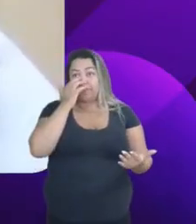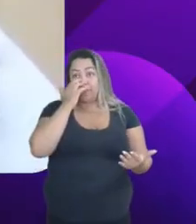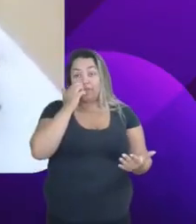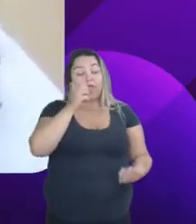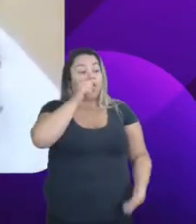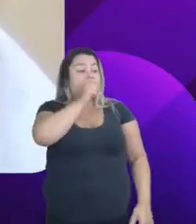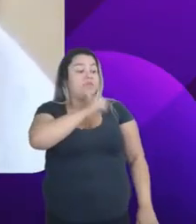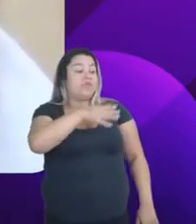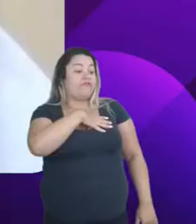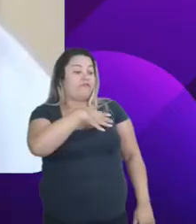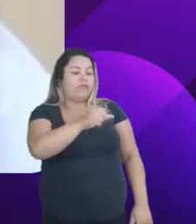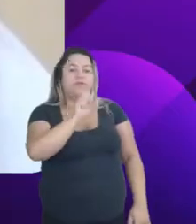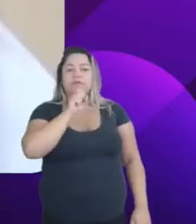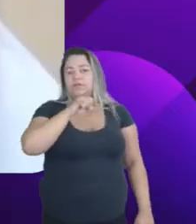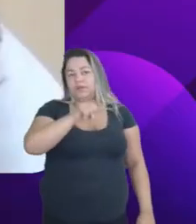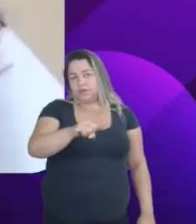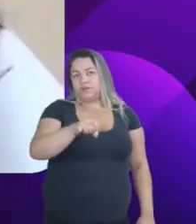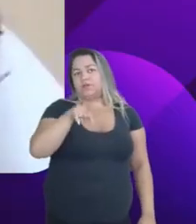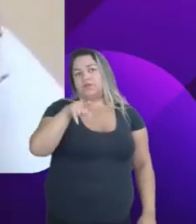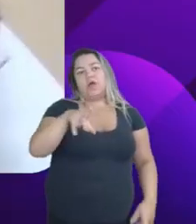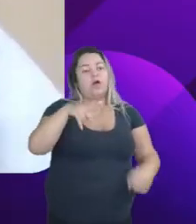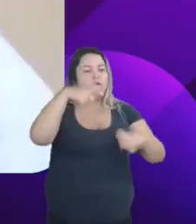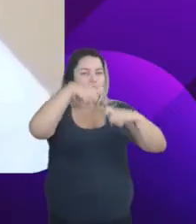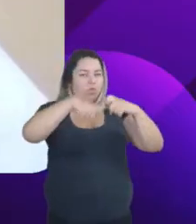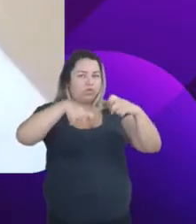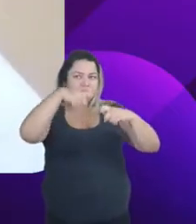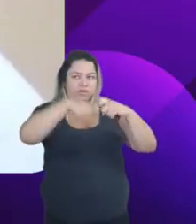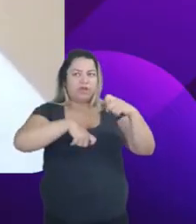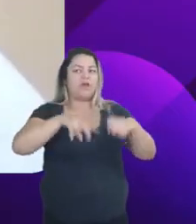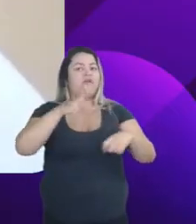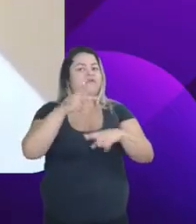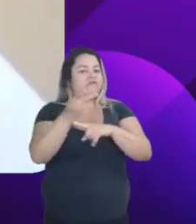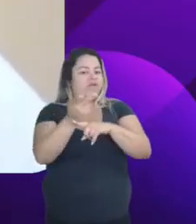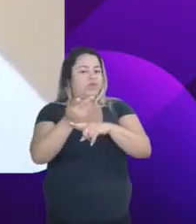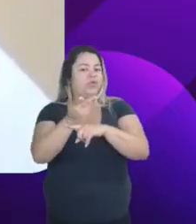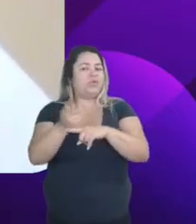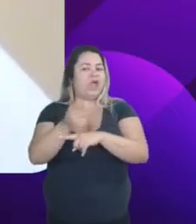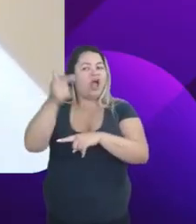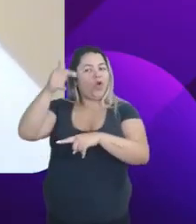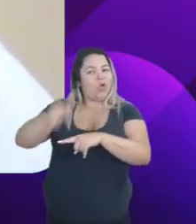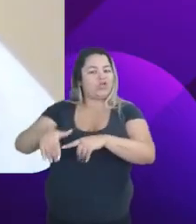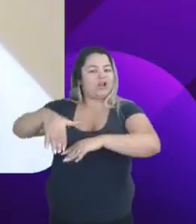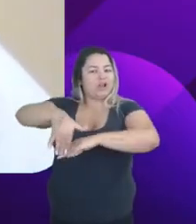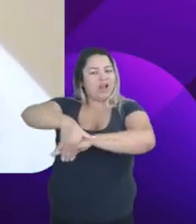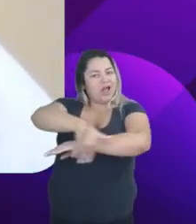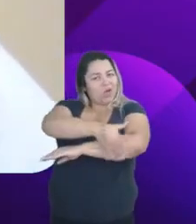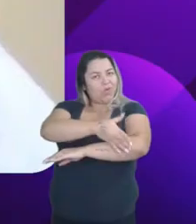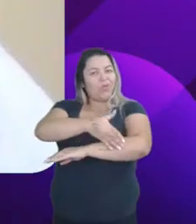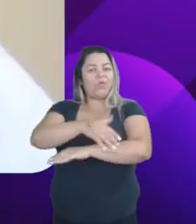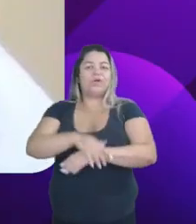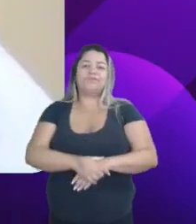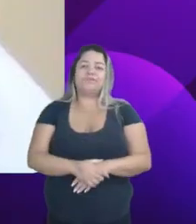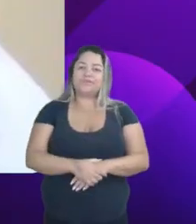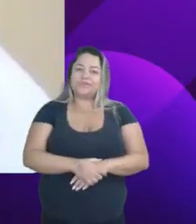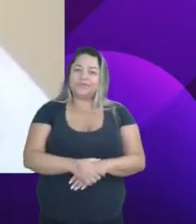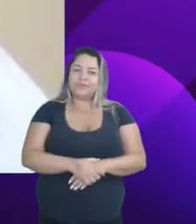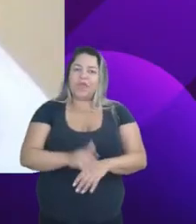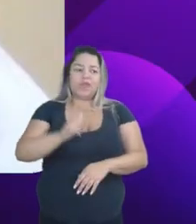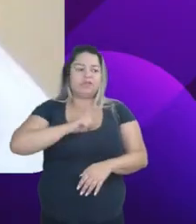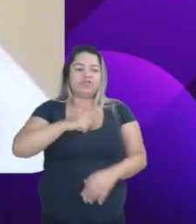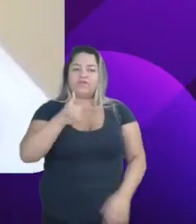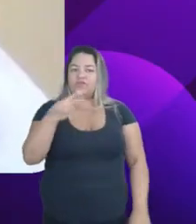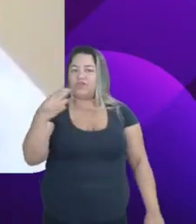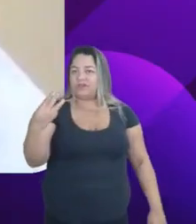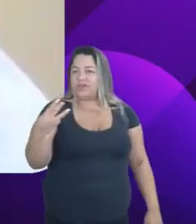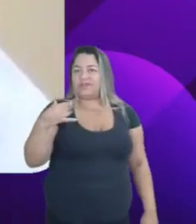minha filha, se você não for com o seu marido, ele vai procurar outra na rua. Eu protegi uma mulher na Rua da Maria da Penha, que ela tinha 23